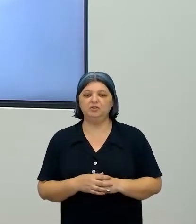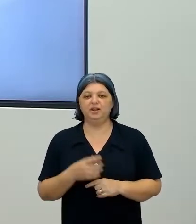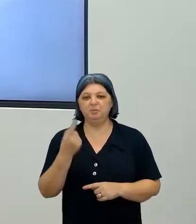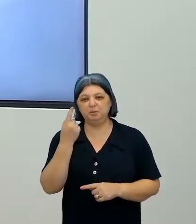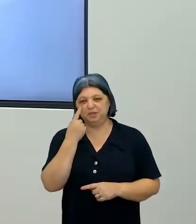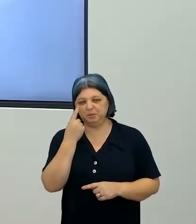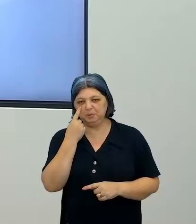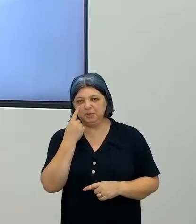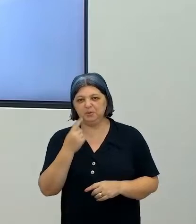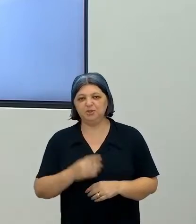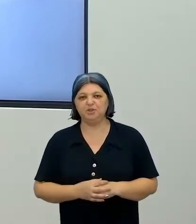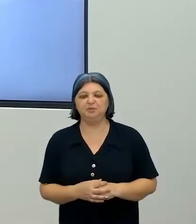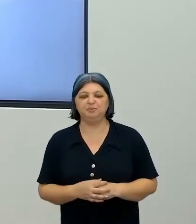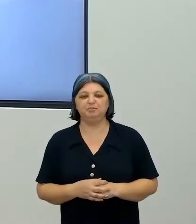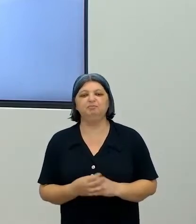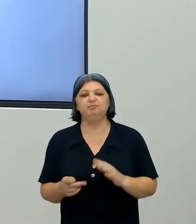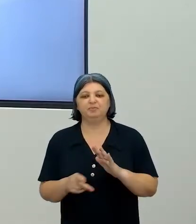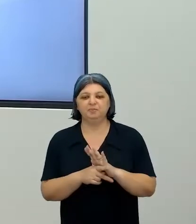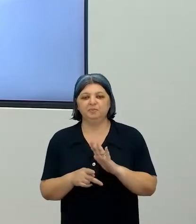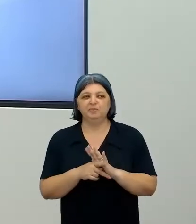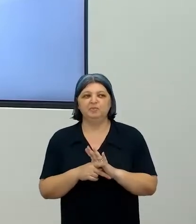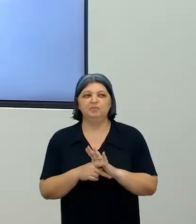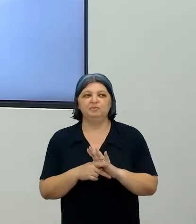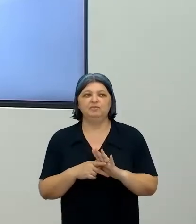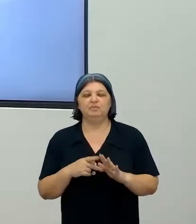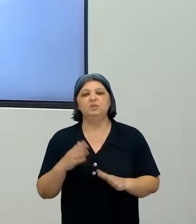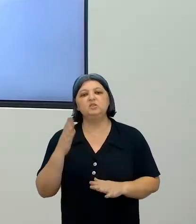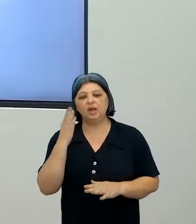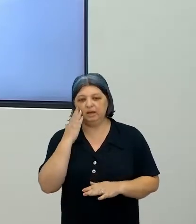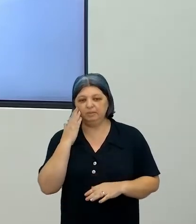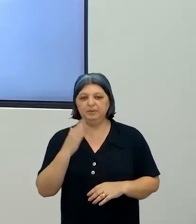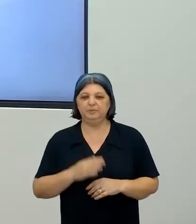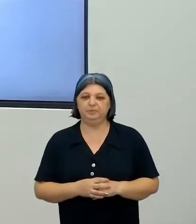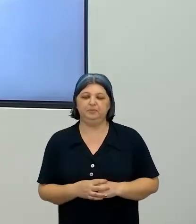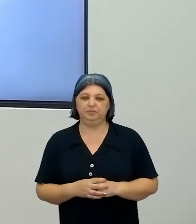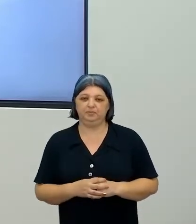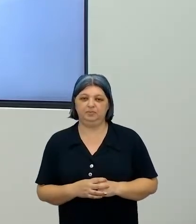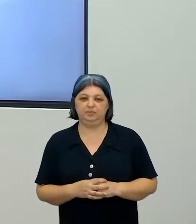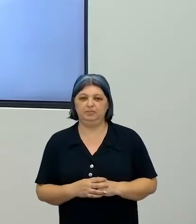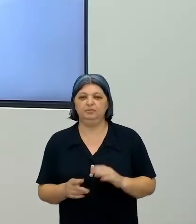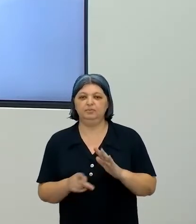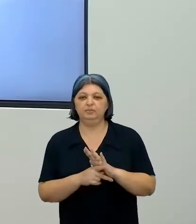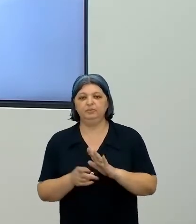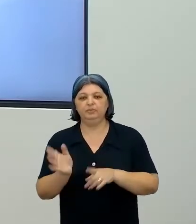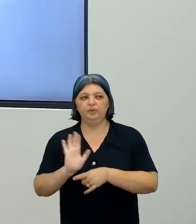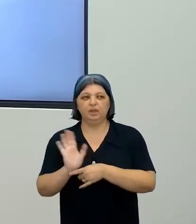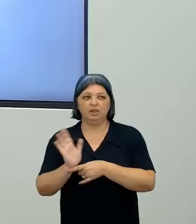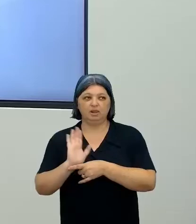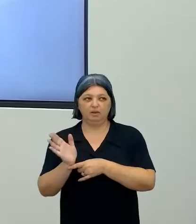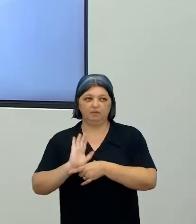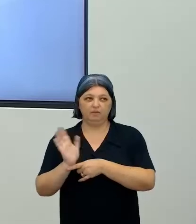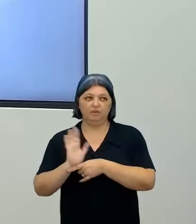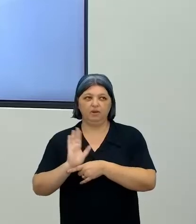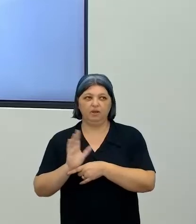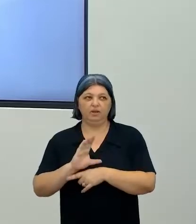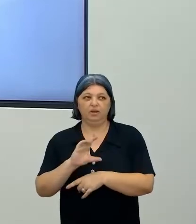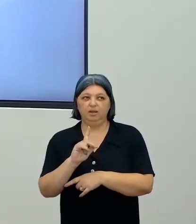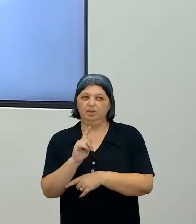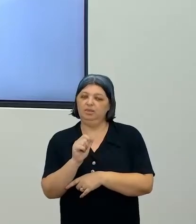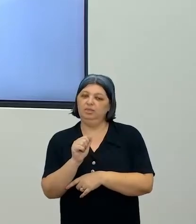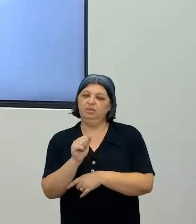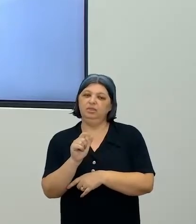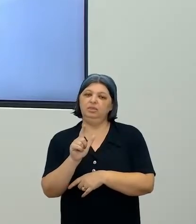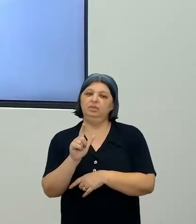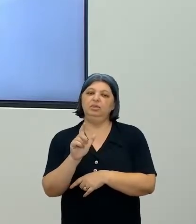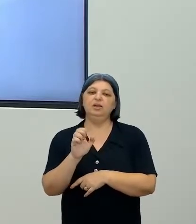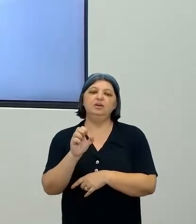eles não criam uma grande identificação com isso. Então, esse filme do Charlie Chaplin, Tempos Modernos, simboliza